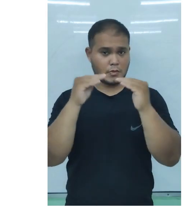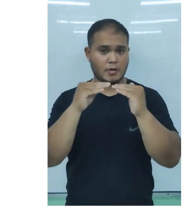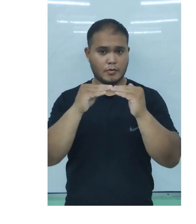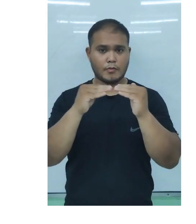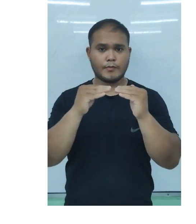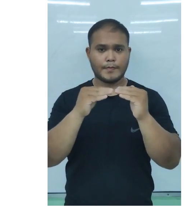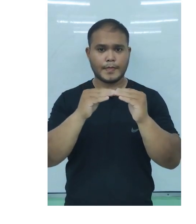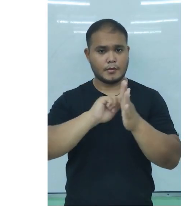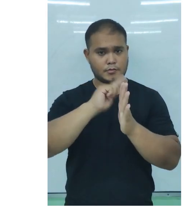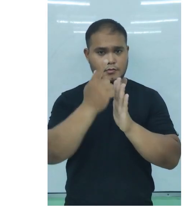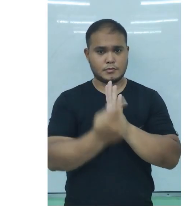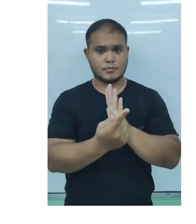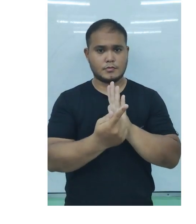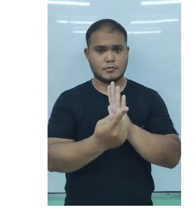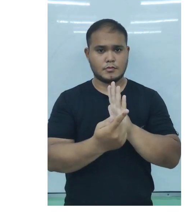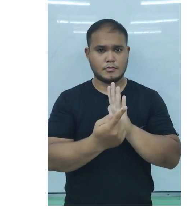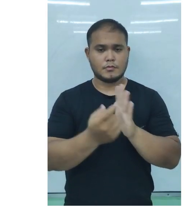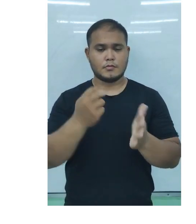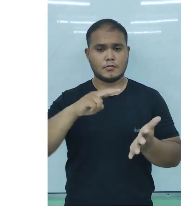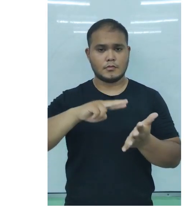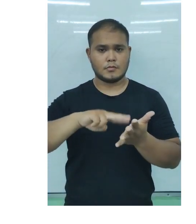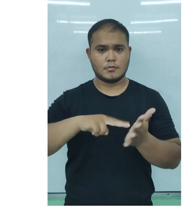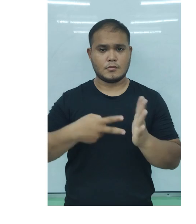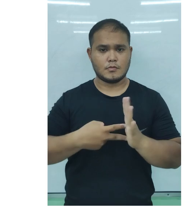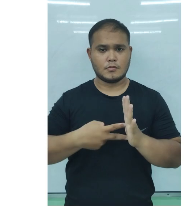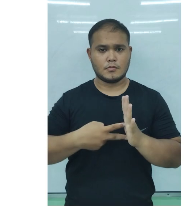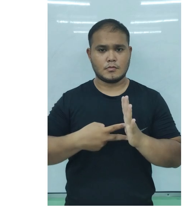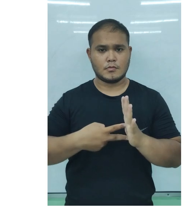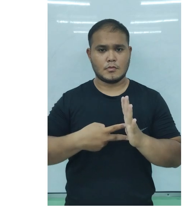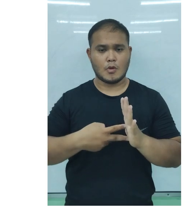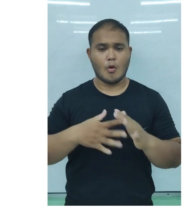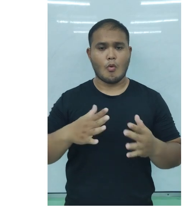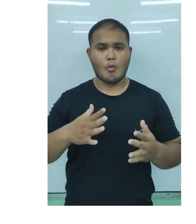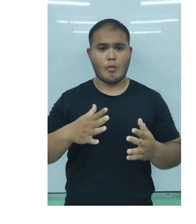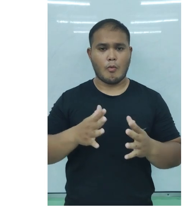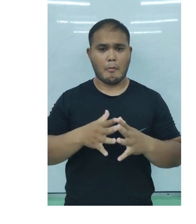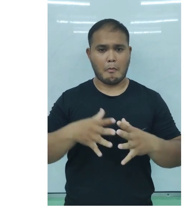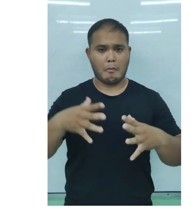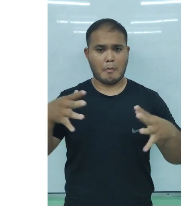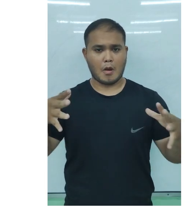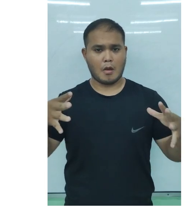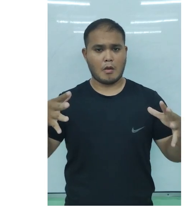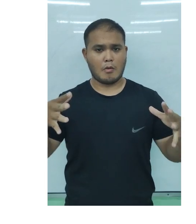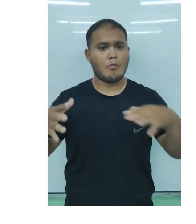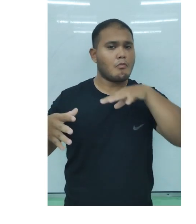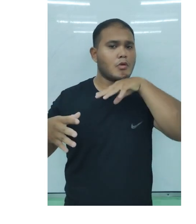Essa segunda, ela pode ser traduzida como a melhor mulher está na ilha.